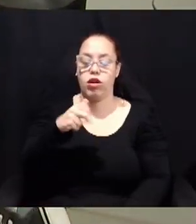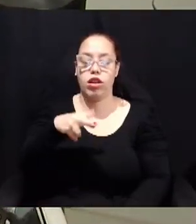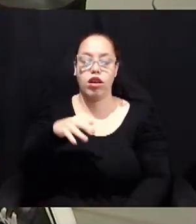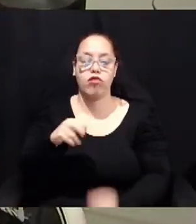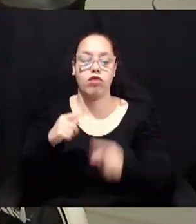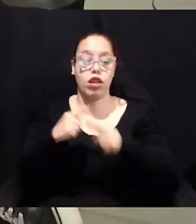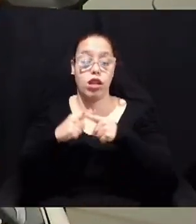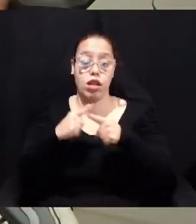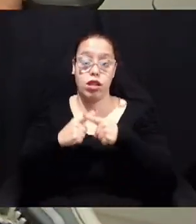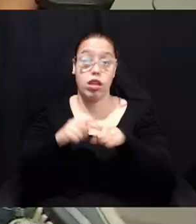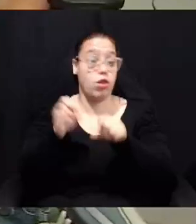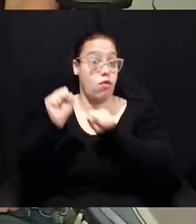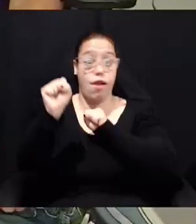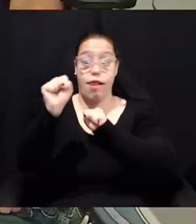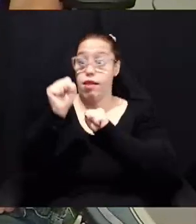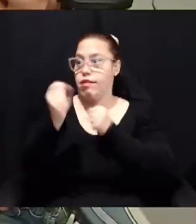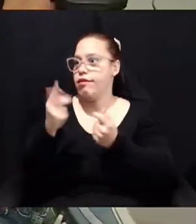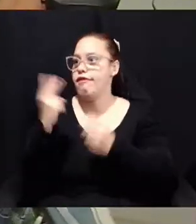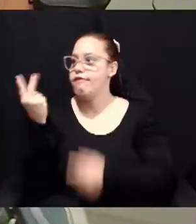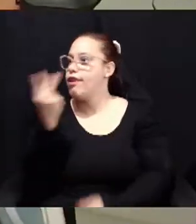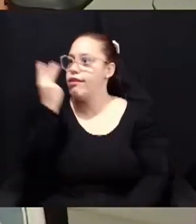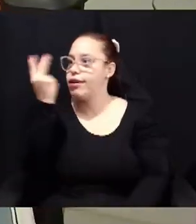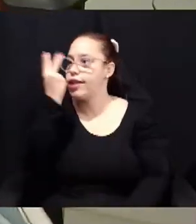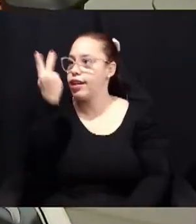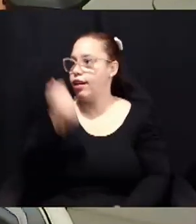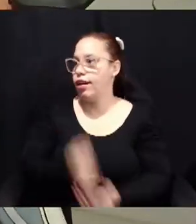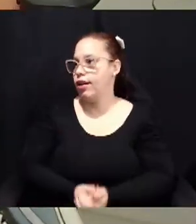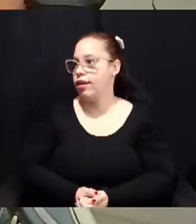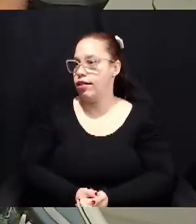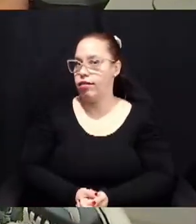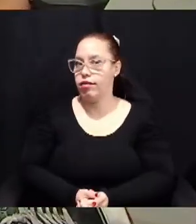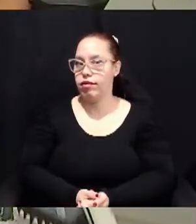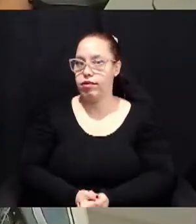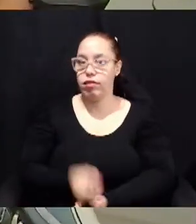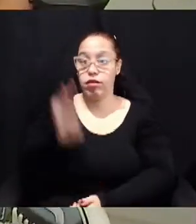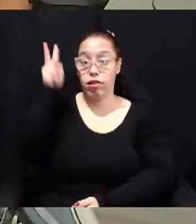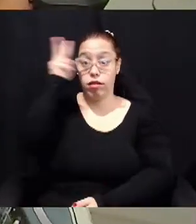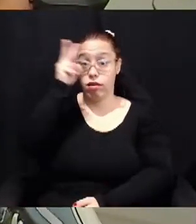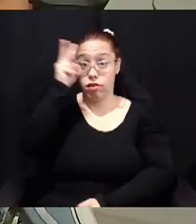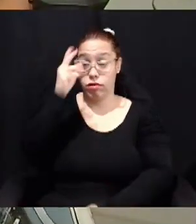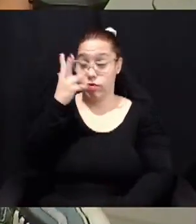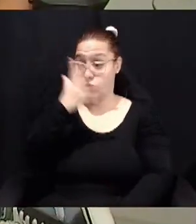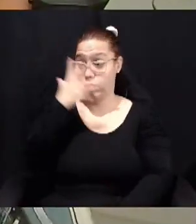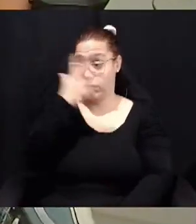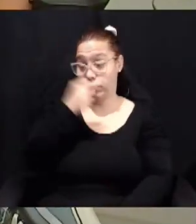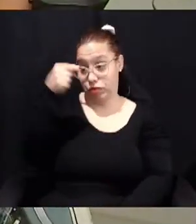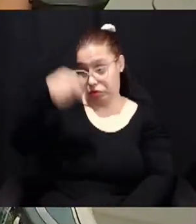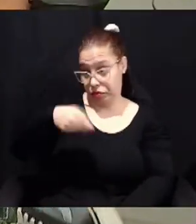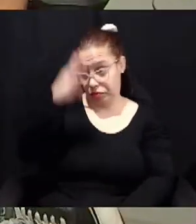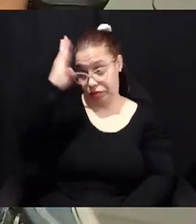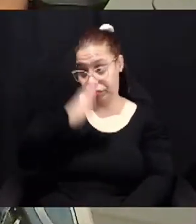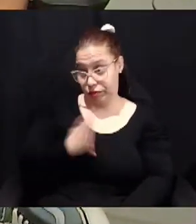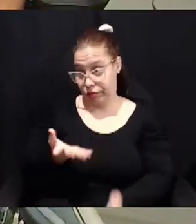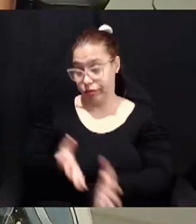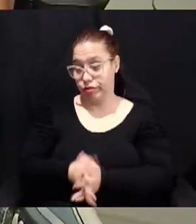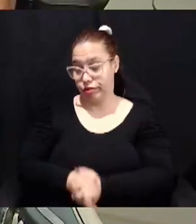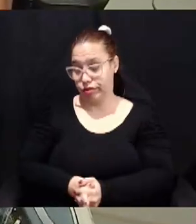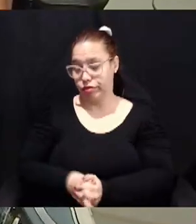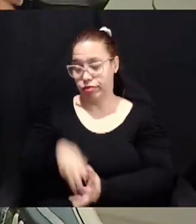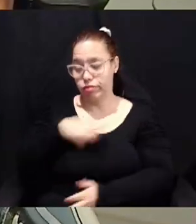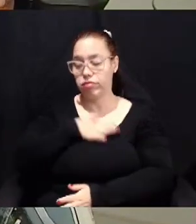deveria valorizar as histórias bonitas que a gente tem nacionais, né? Então, eu gosto quando eu vejo